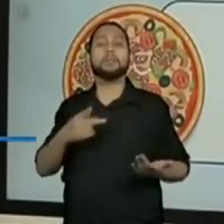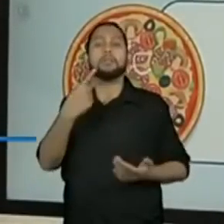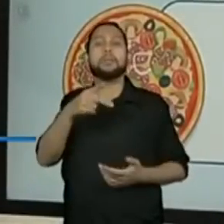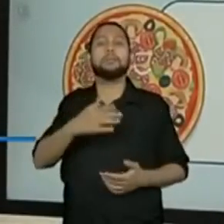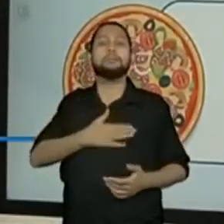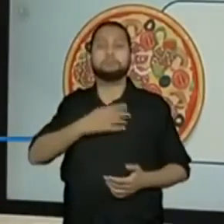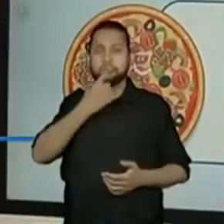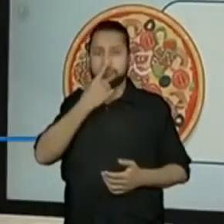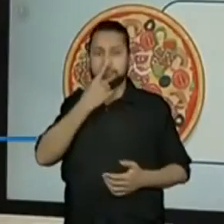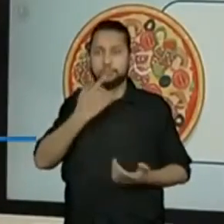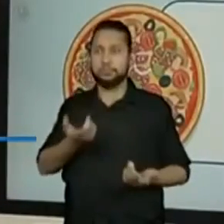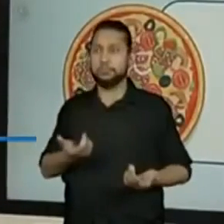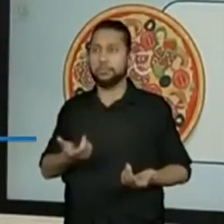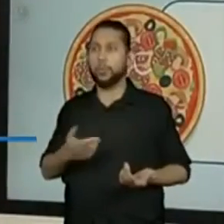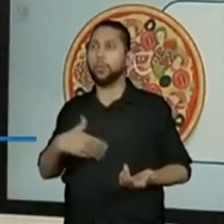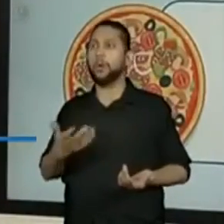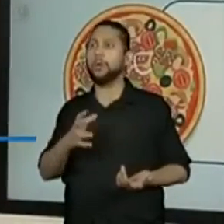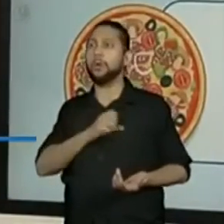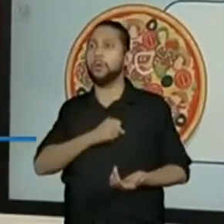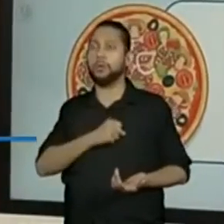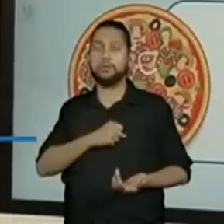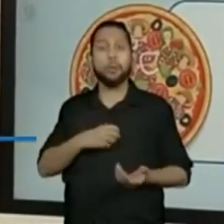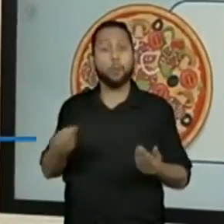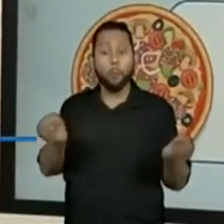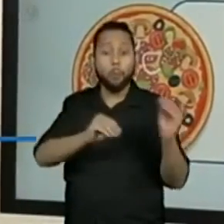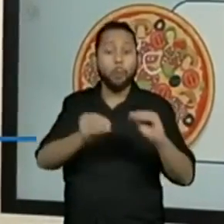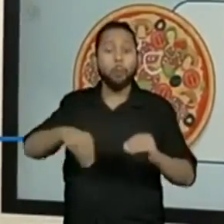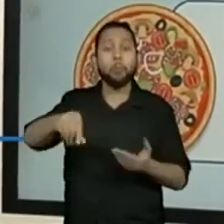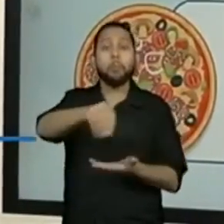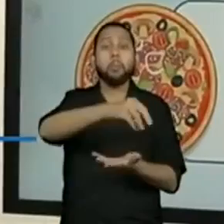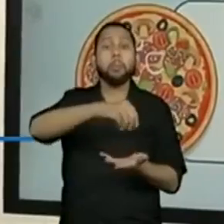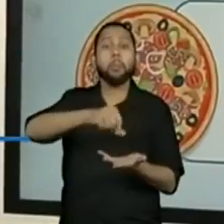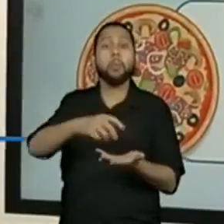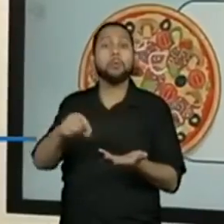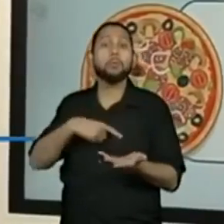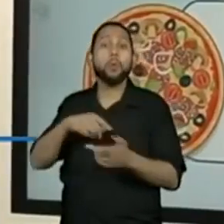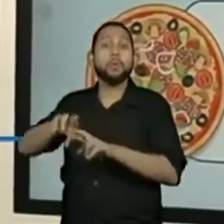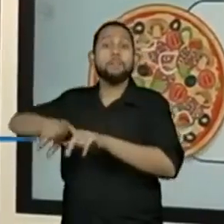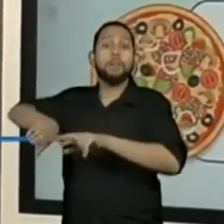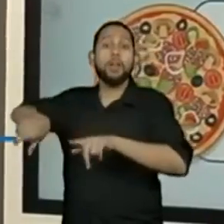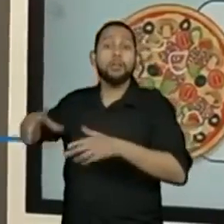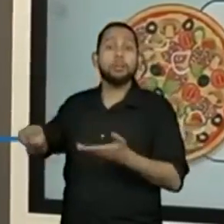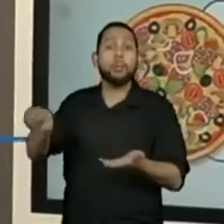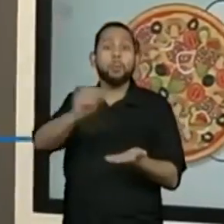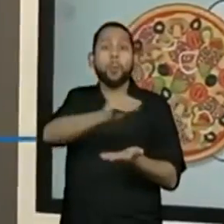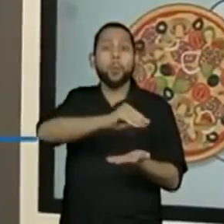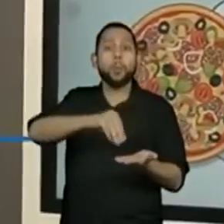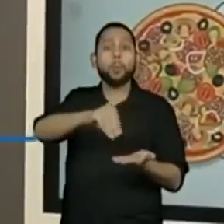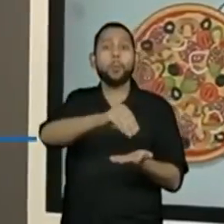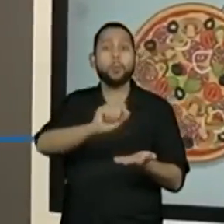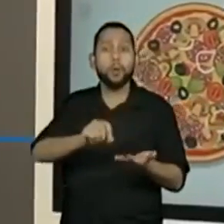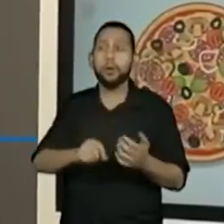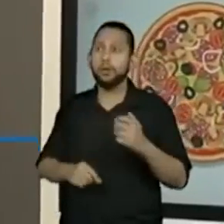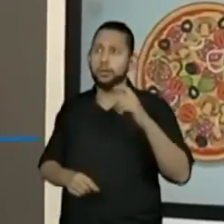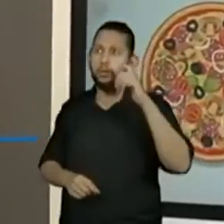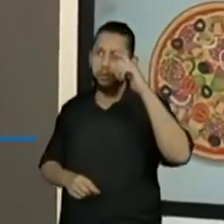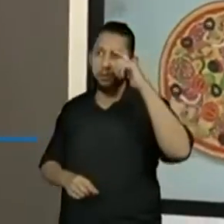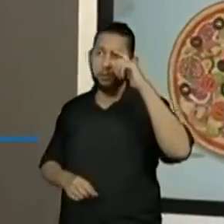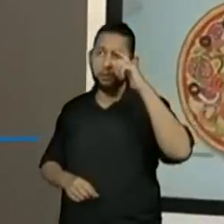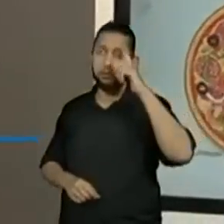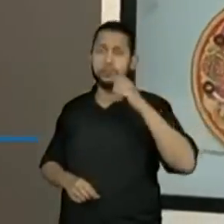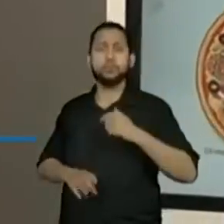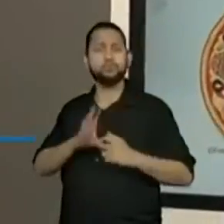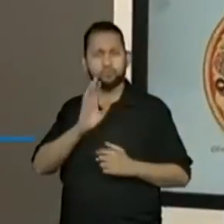preferida quais ingredientes vão na sua pizza preferida a e Vocês já comeram essa